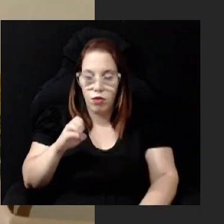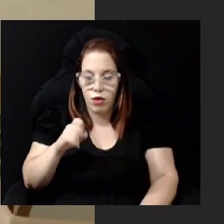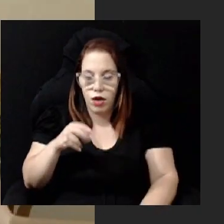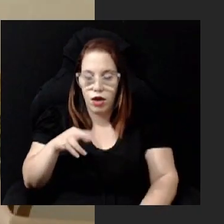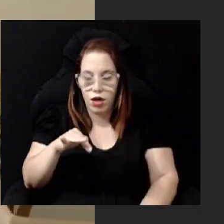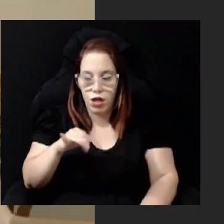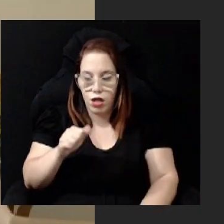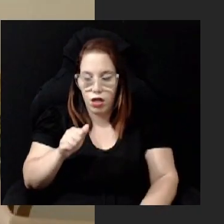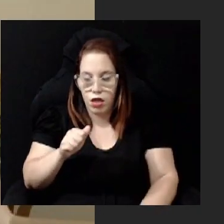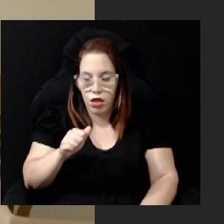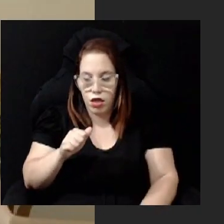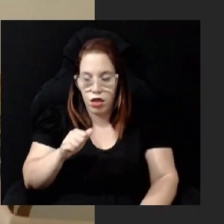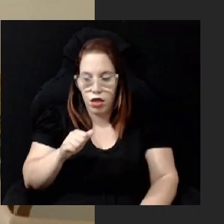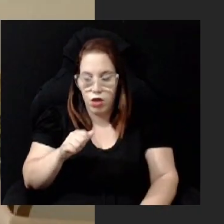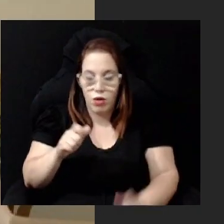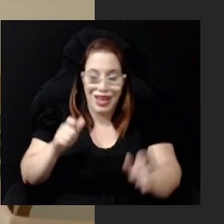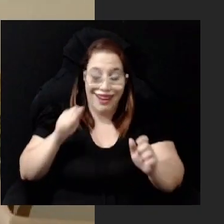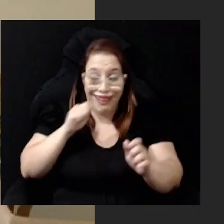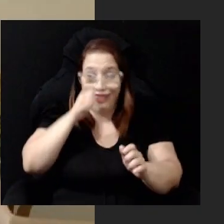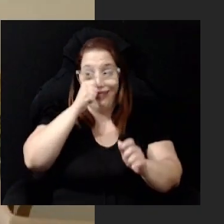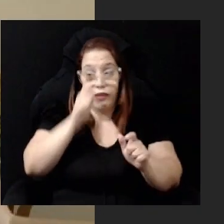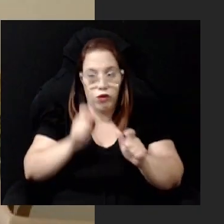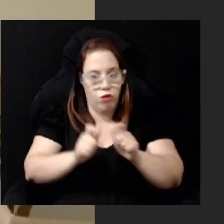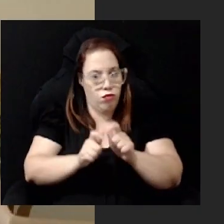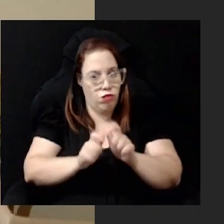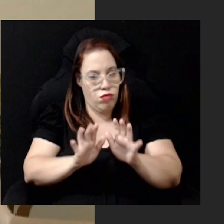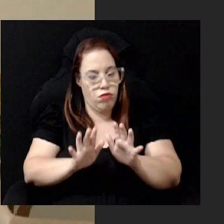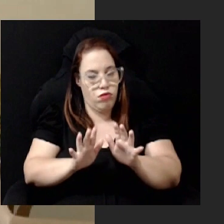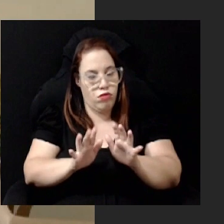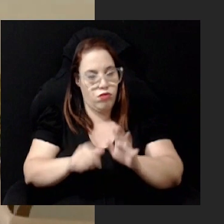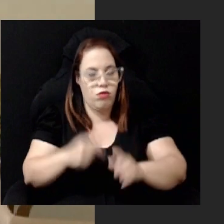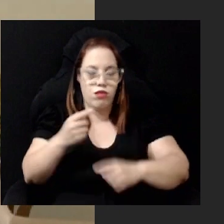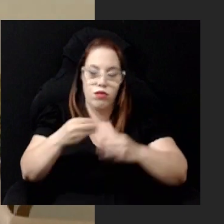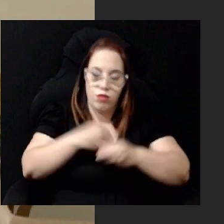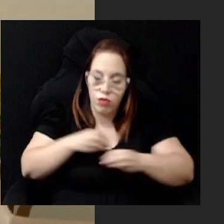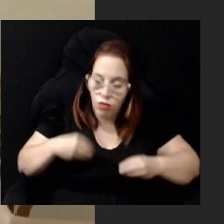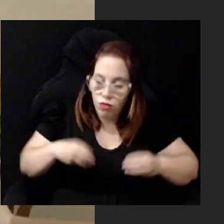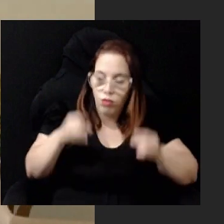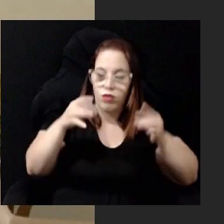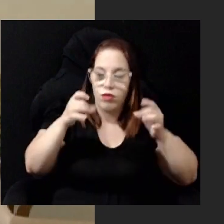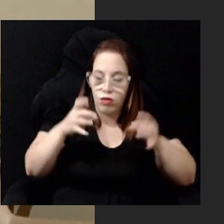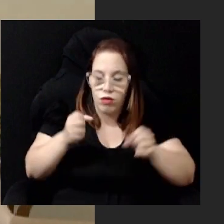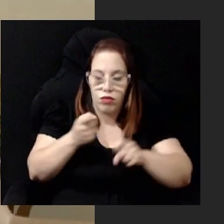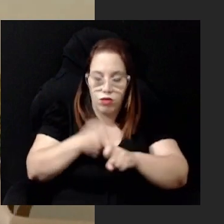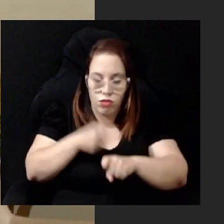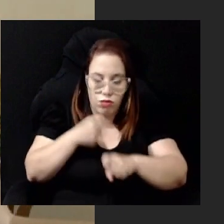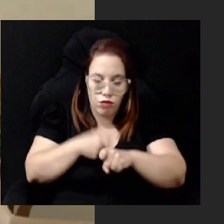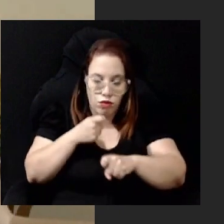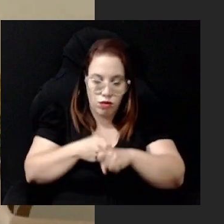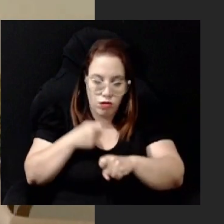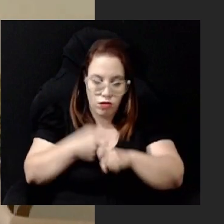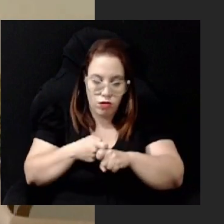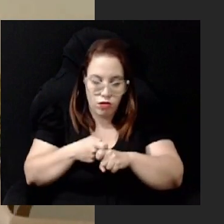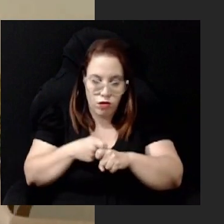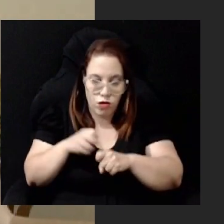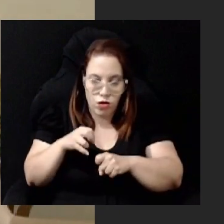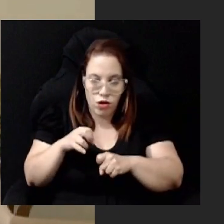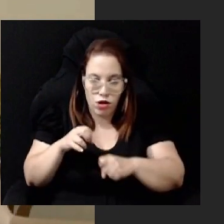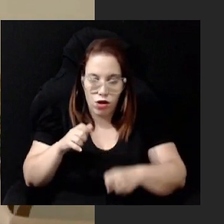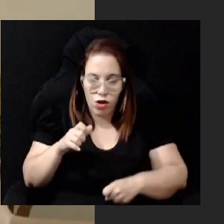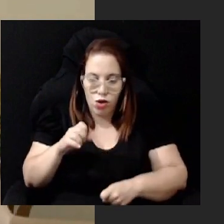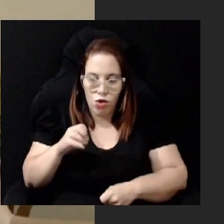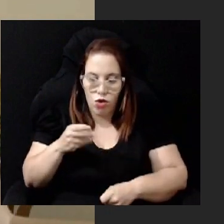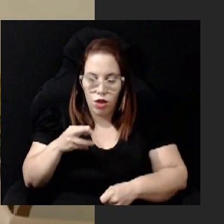uma agressividade baixa. Existem depois outros exames mais específicos para os ossos, como cintilografia óssea, que